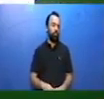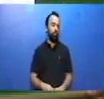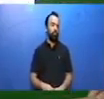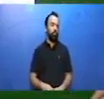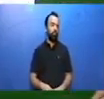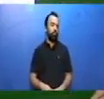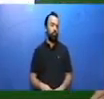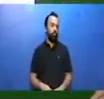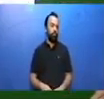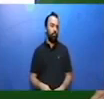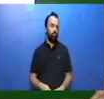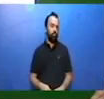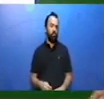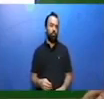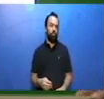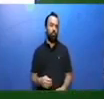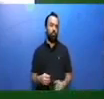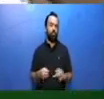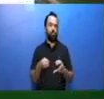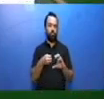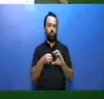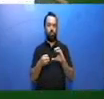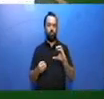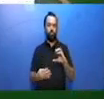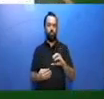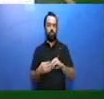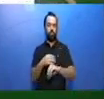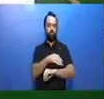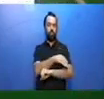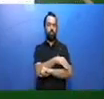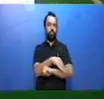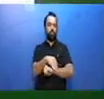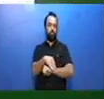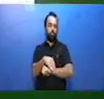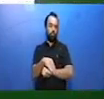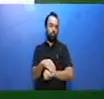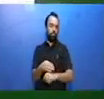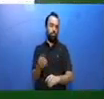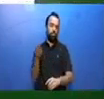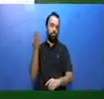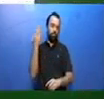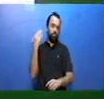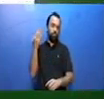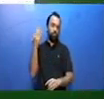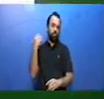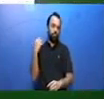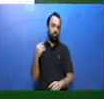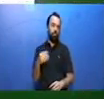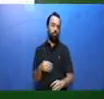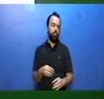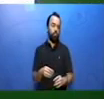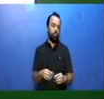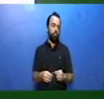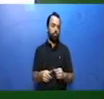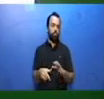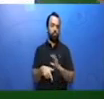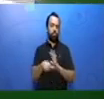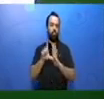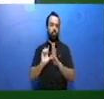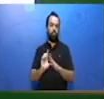Letra C. Qual a características das ruas do bairro antes do progresso de